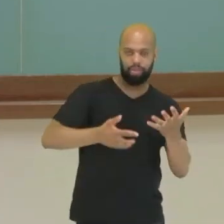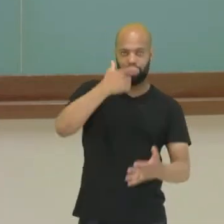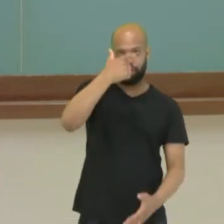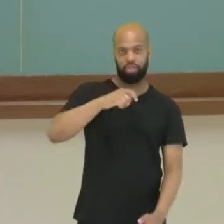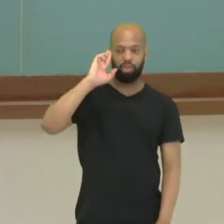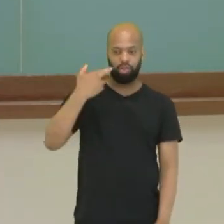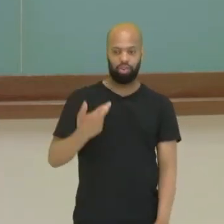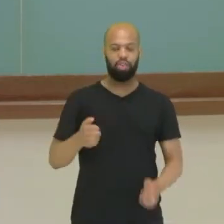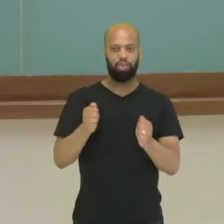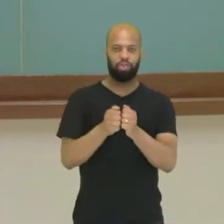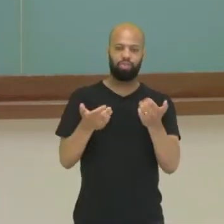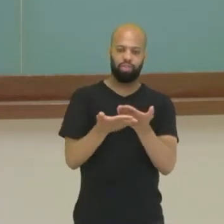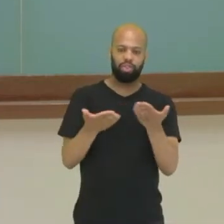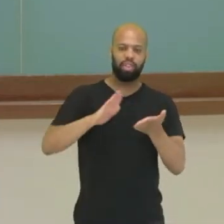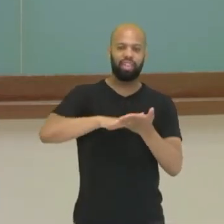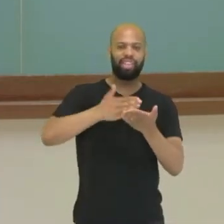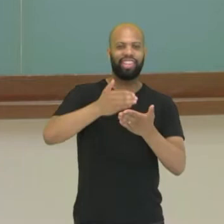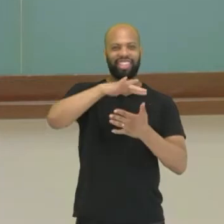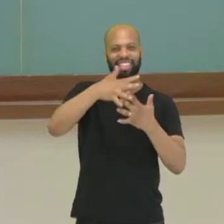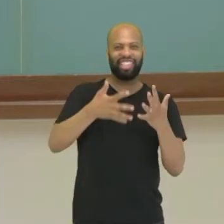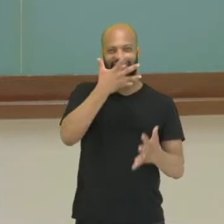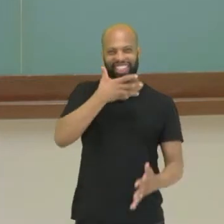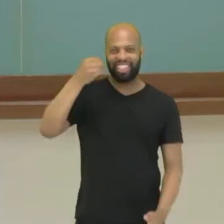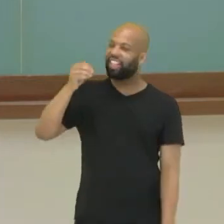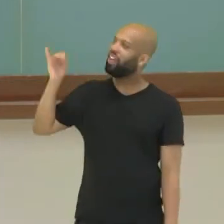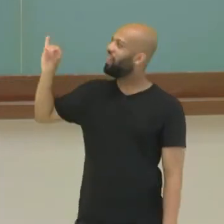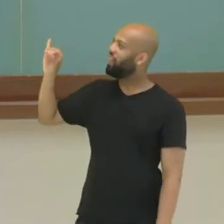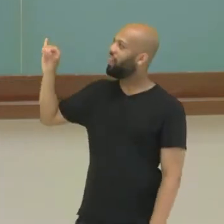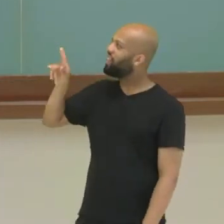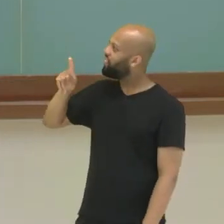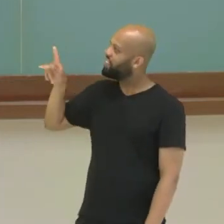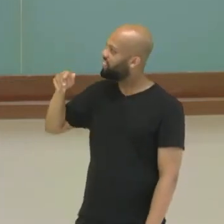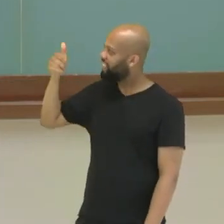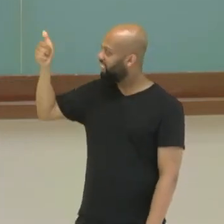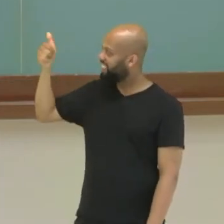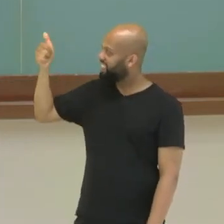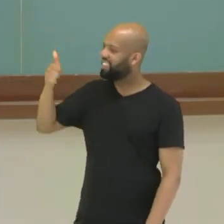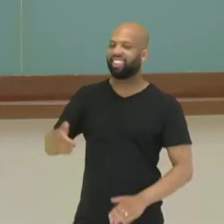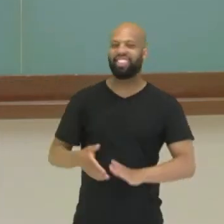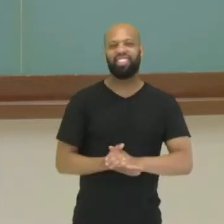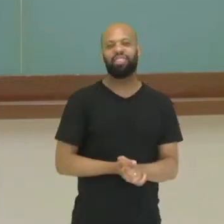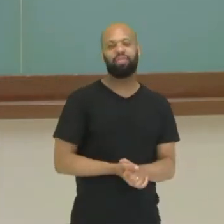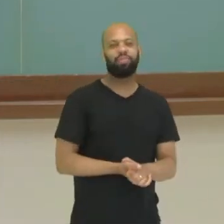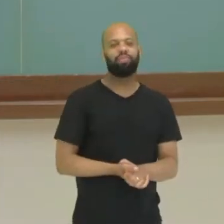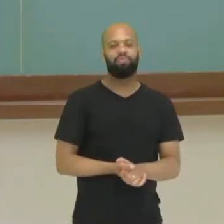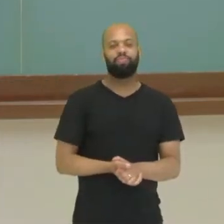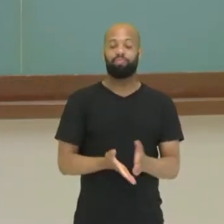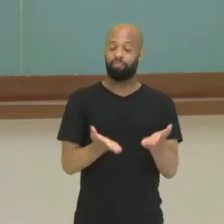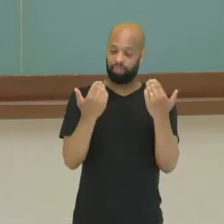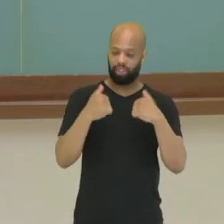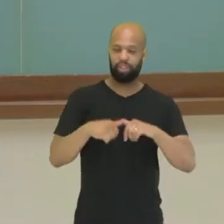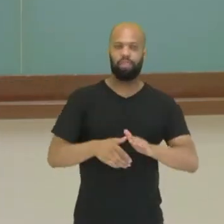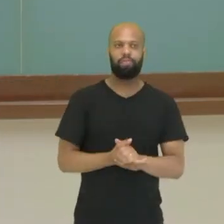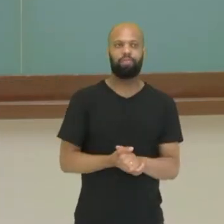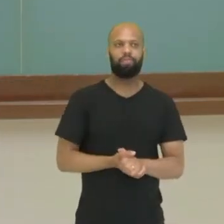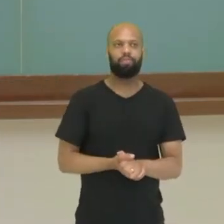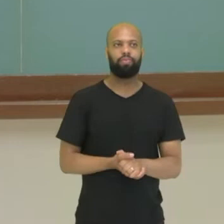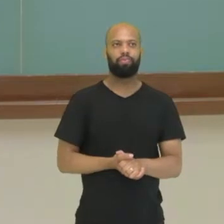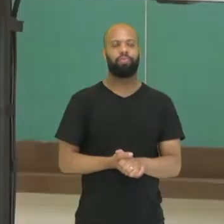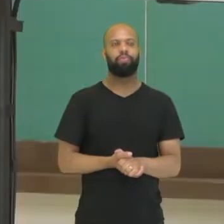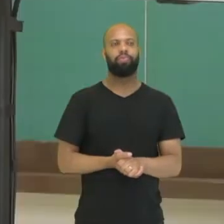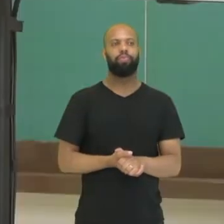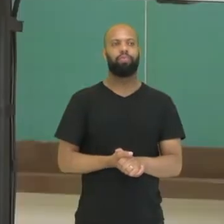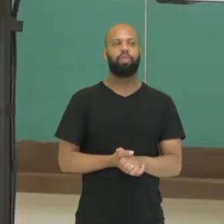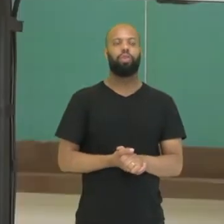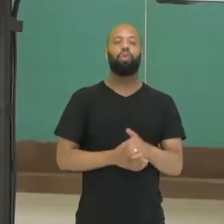Rutiné aqui com vocês e o nosso querido intérprete Natan. Oi, Natan! Vamos juntos? Então vamos lá.